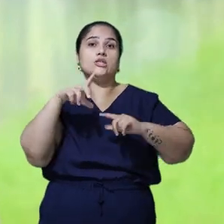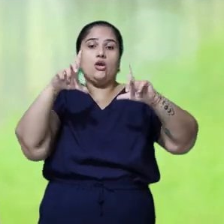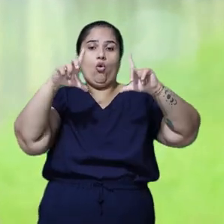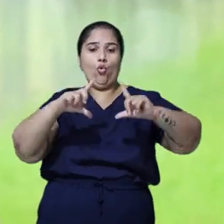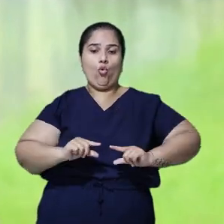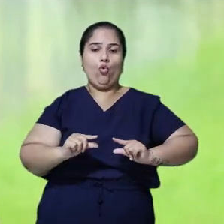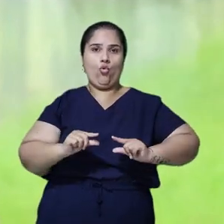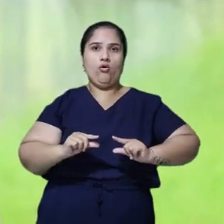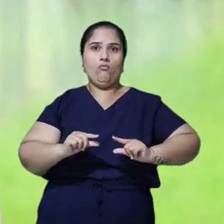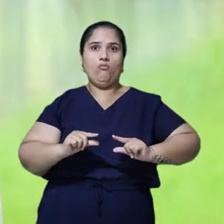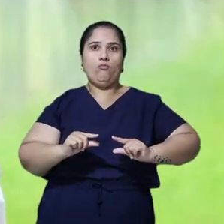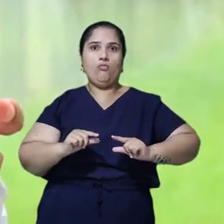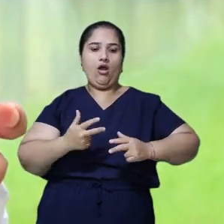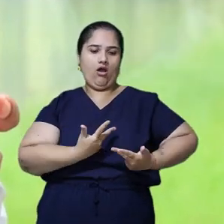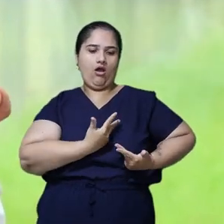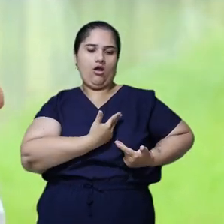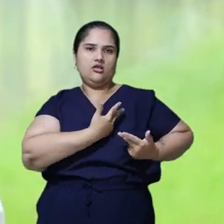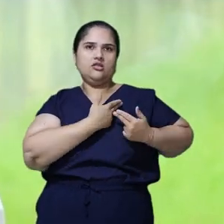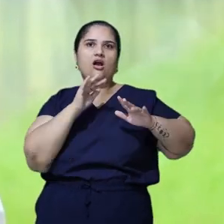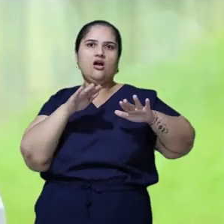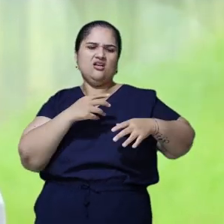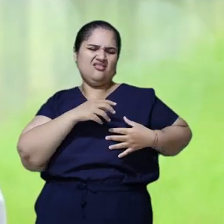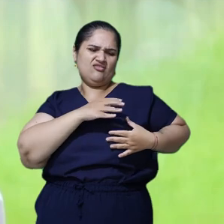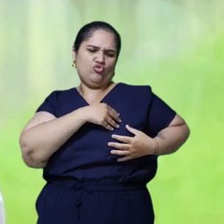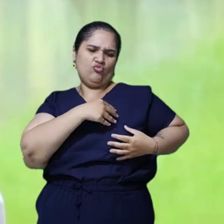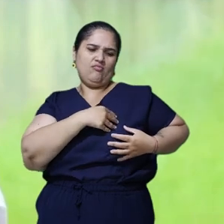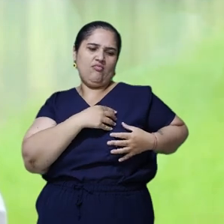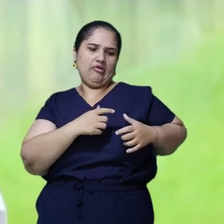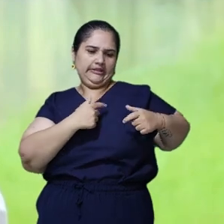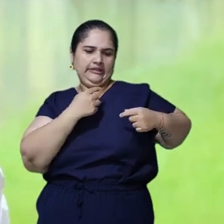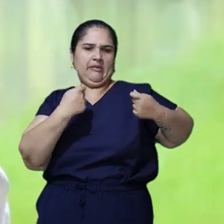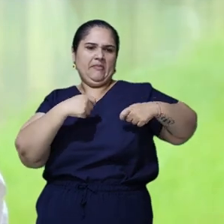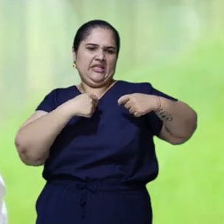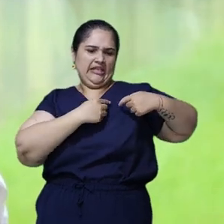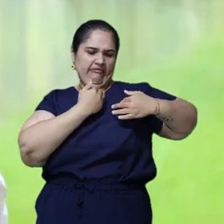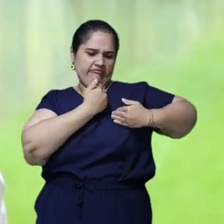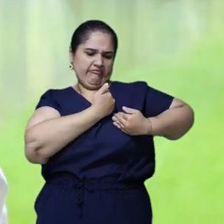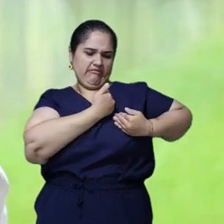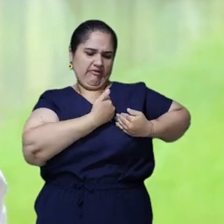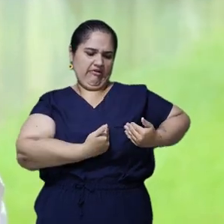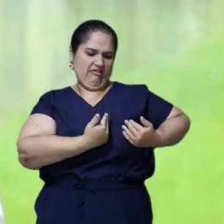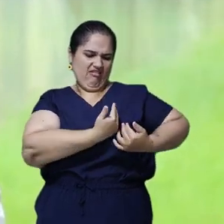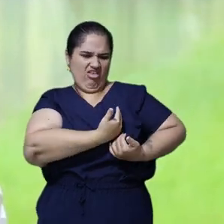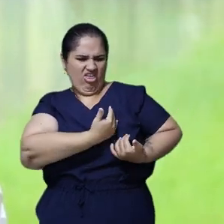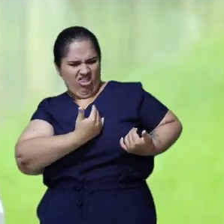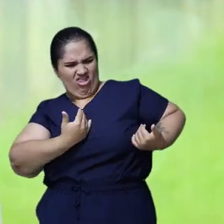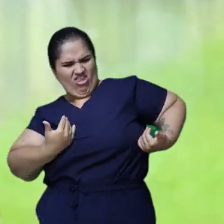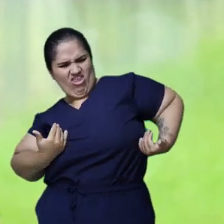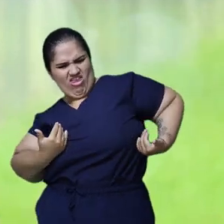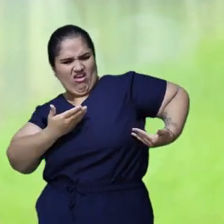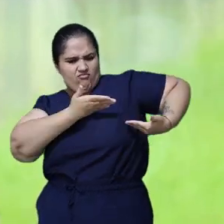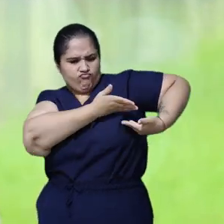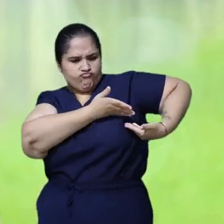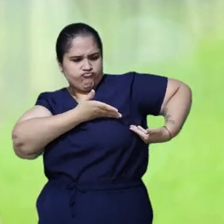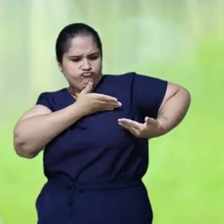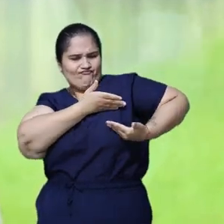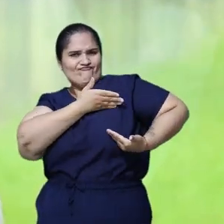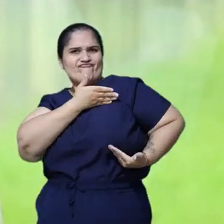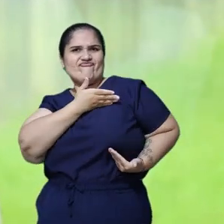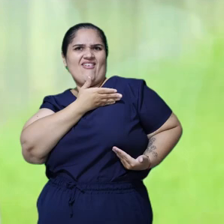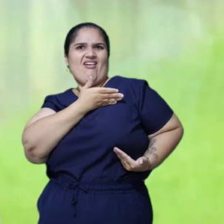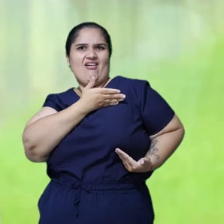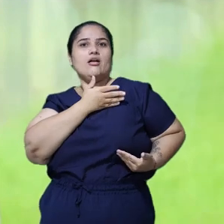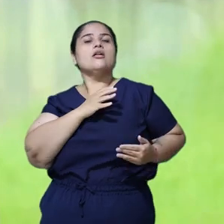tumores pequenos precisavam de cirurgias grandes, complexas, radicais, né, bastante mórbidas. E a